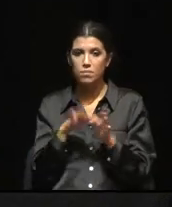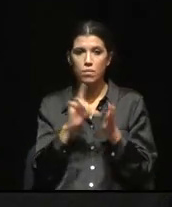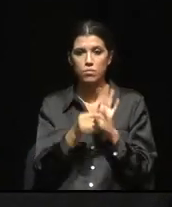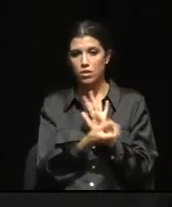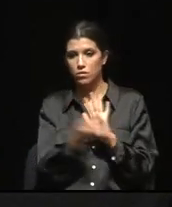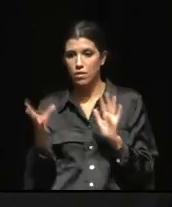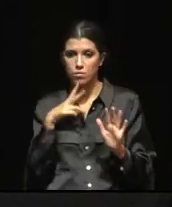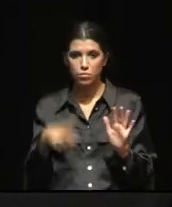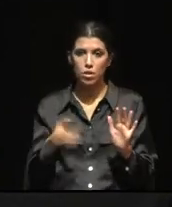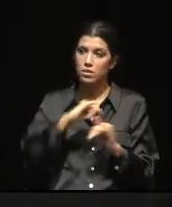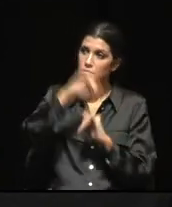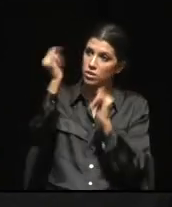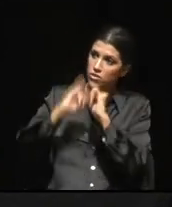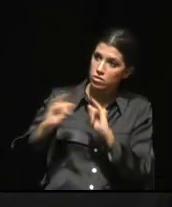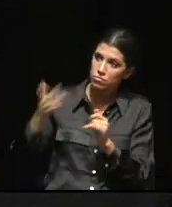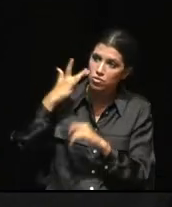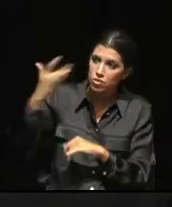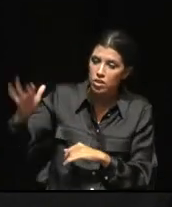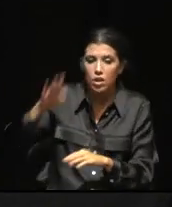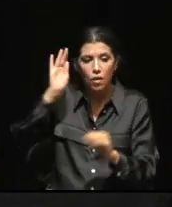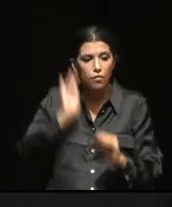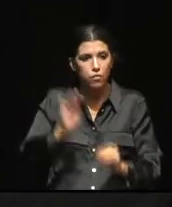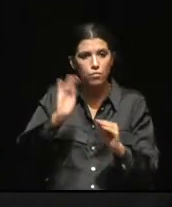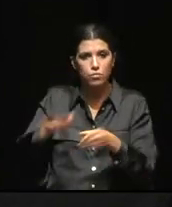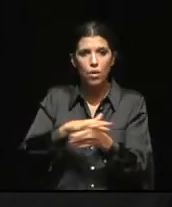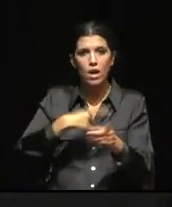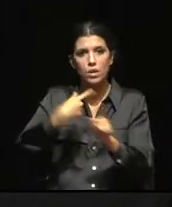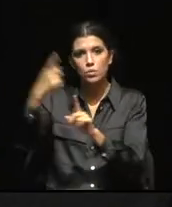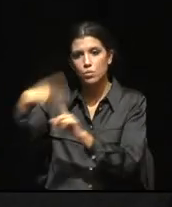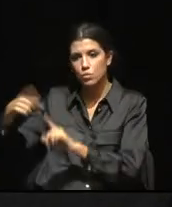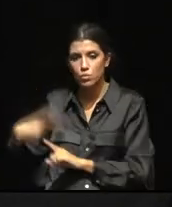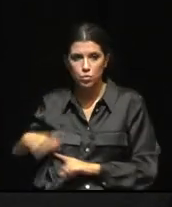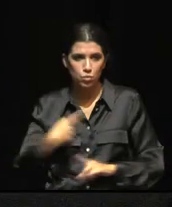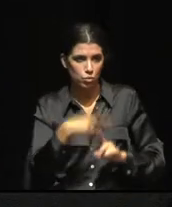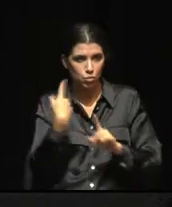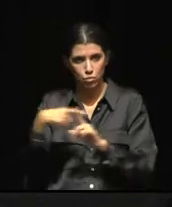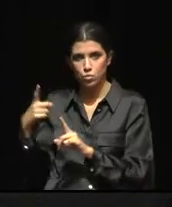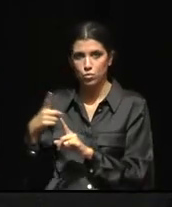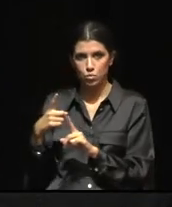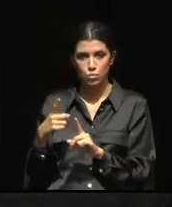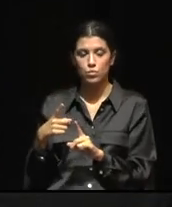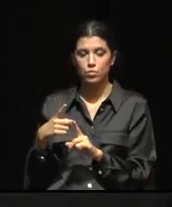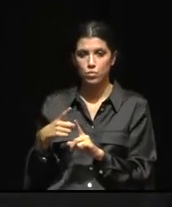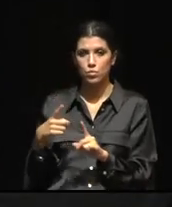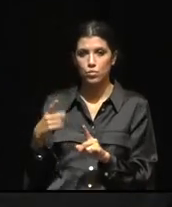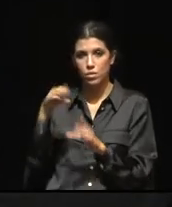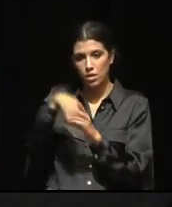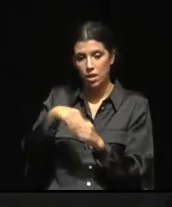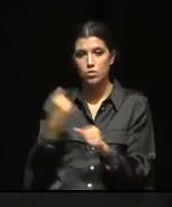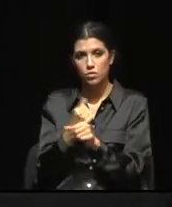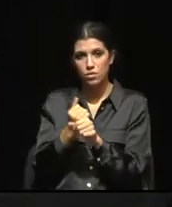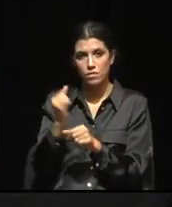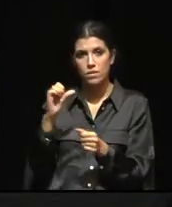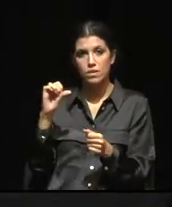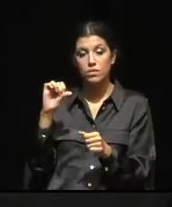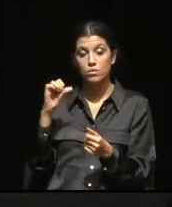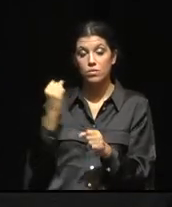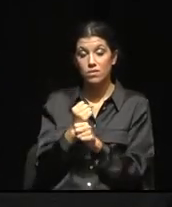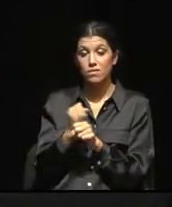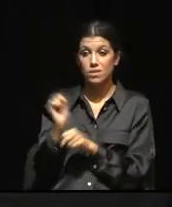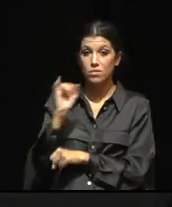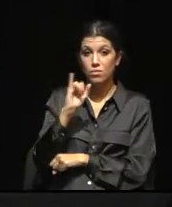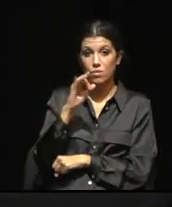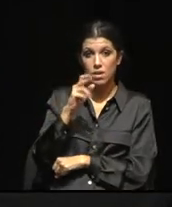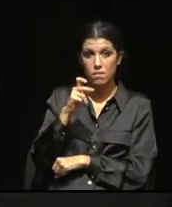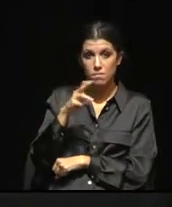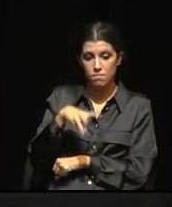internacionais tendo dado formação em todas as categorias e Futuros técnicos de meteorologia do serviço de meteorologia Nacional do